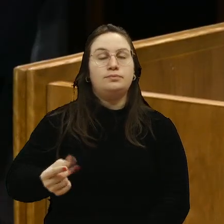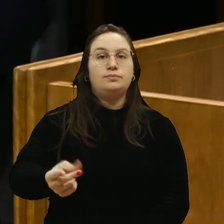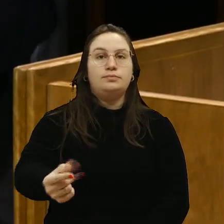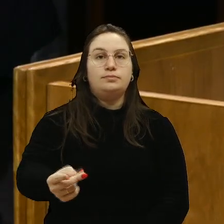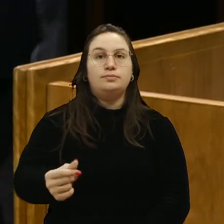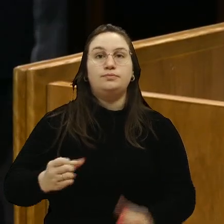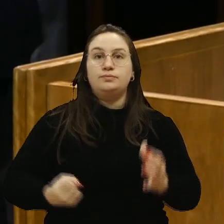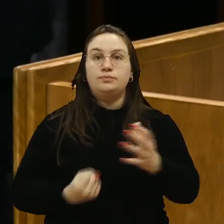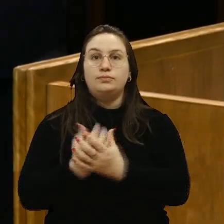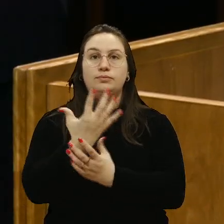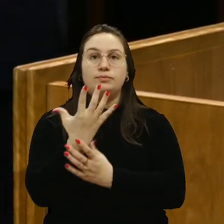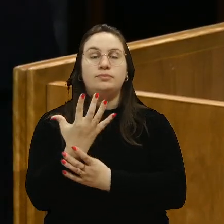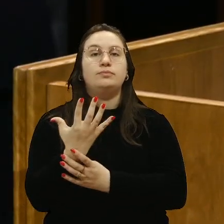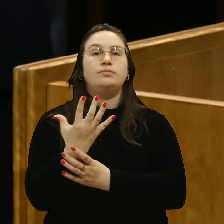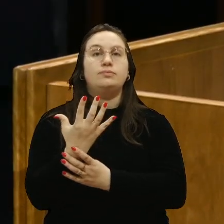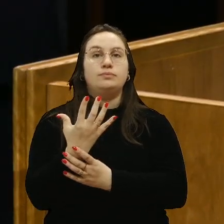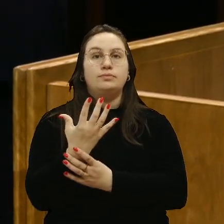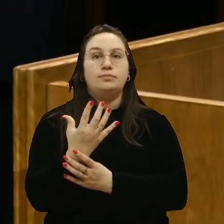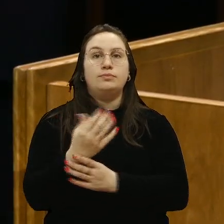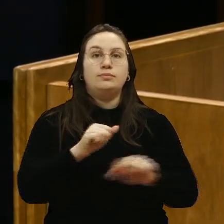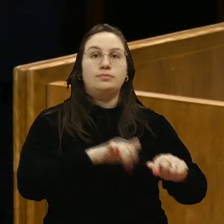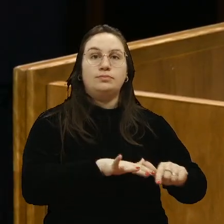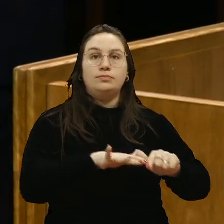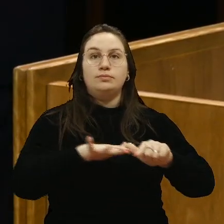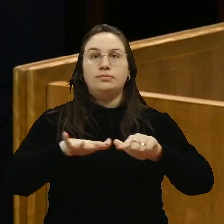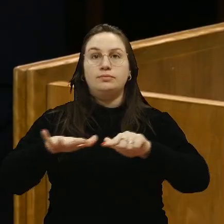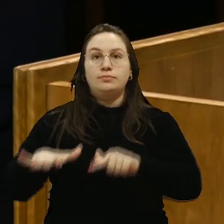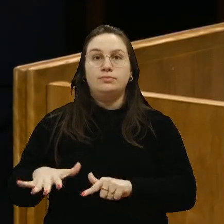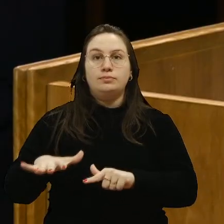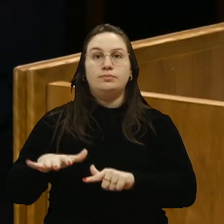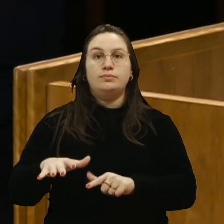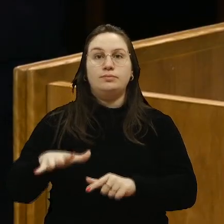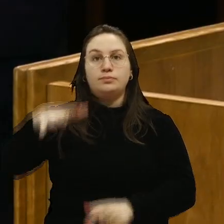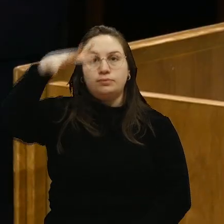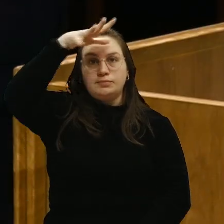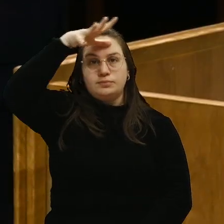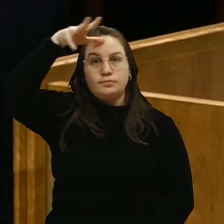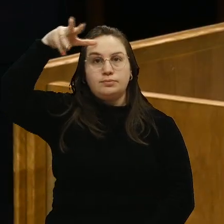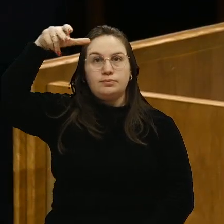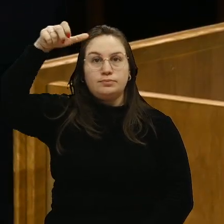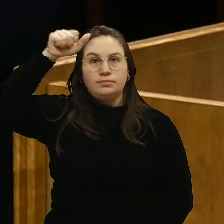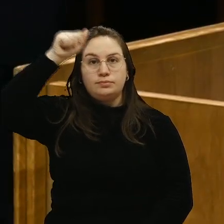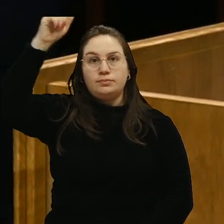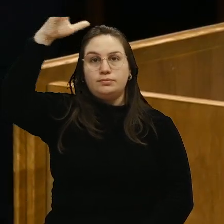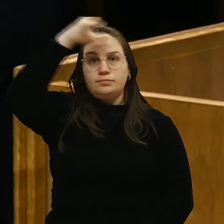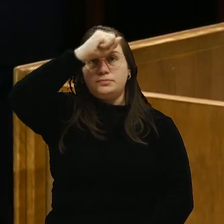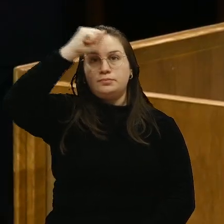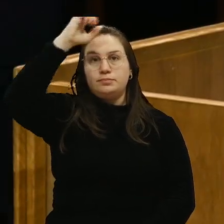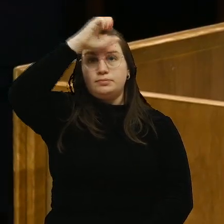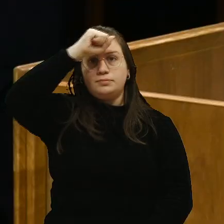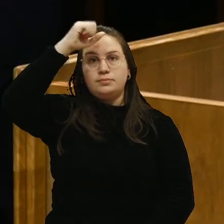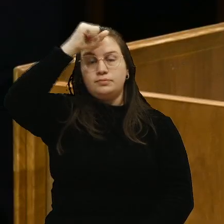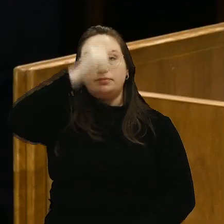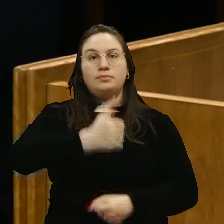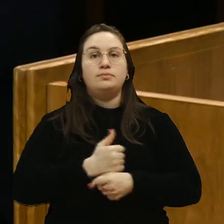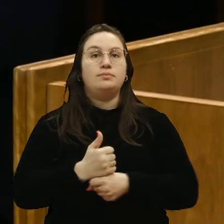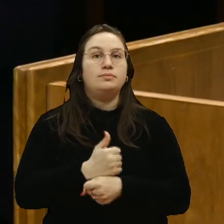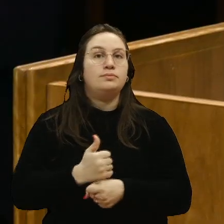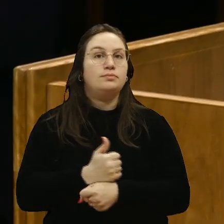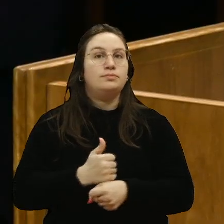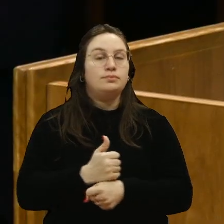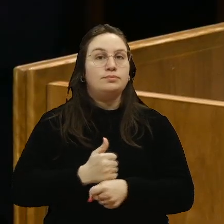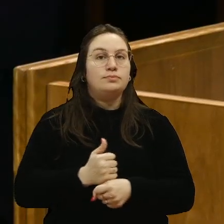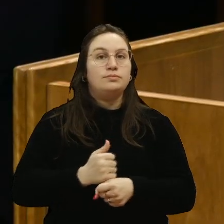da criação da Semana Municipal de Aprendizagem Profissional,